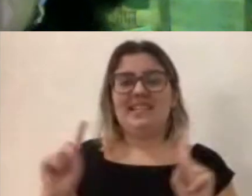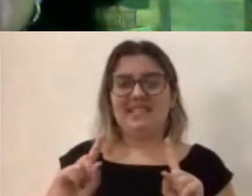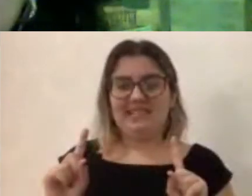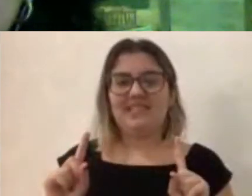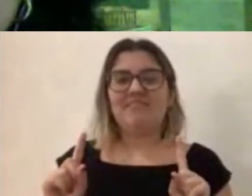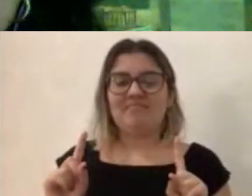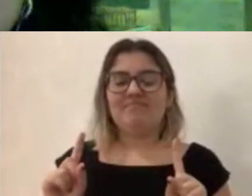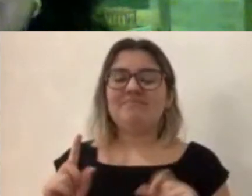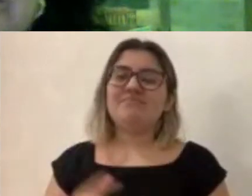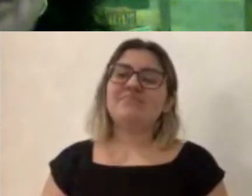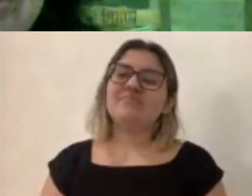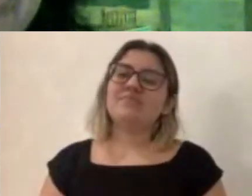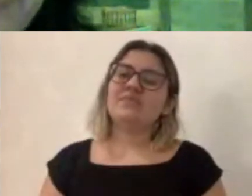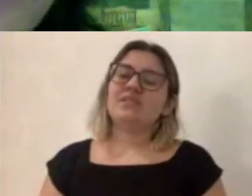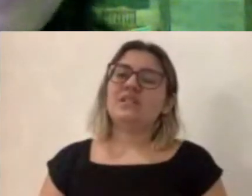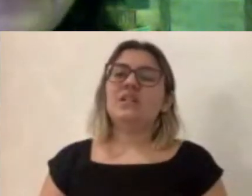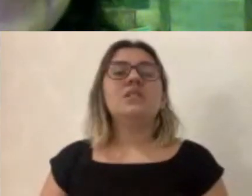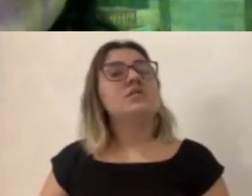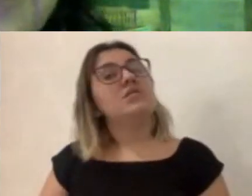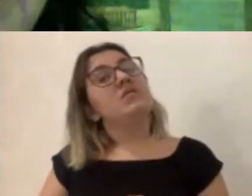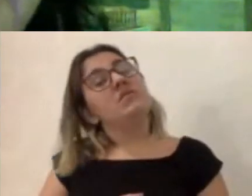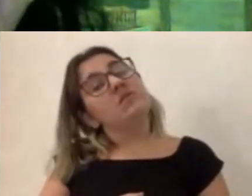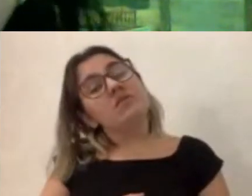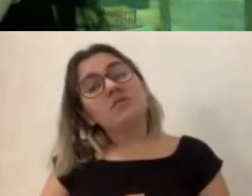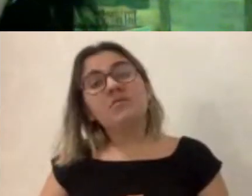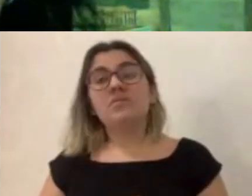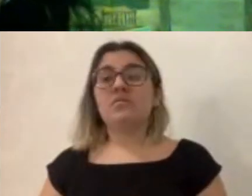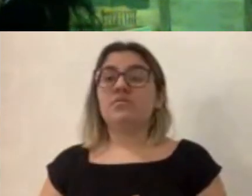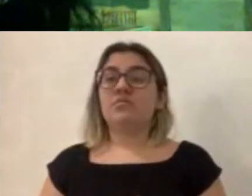não aceita de jeito nenhum, né.